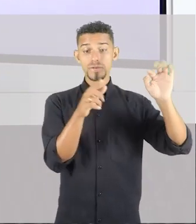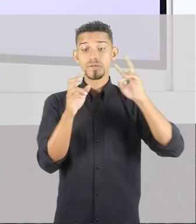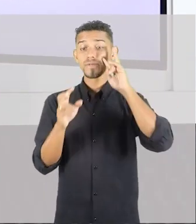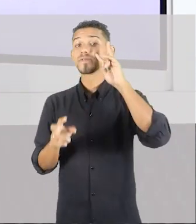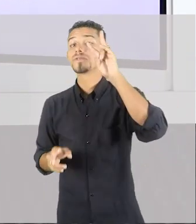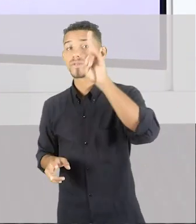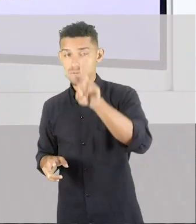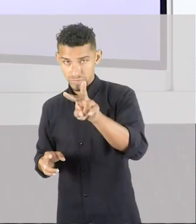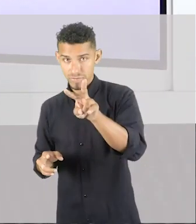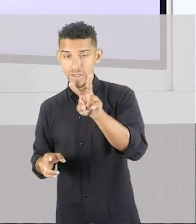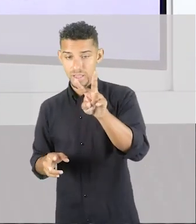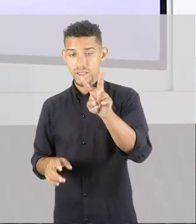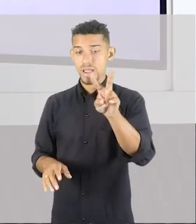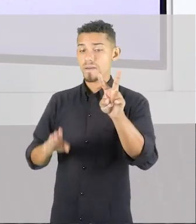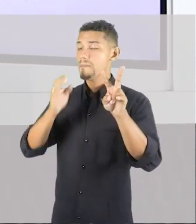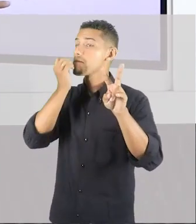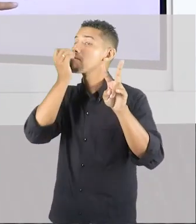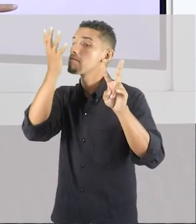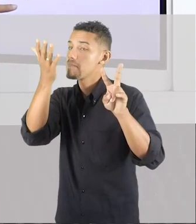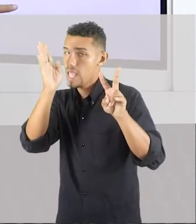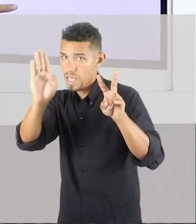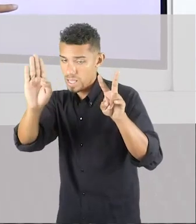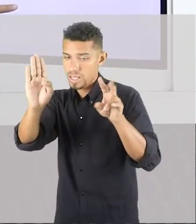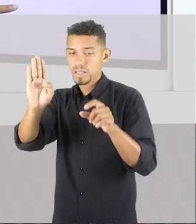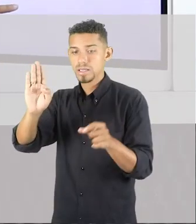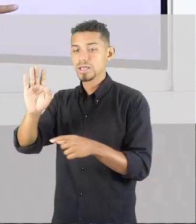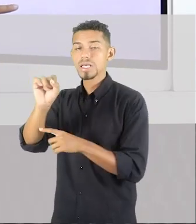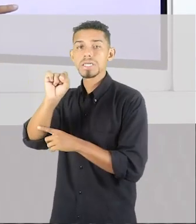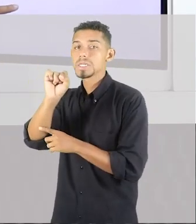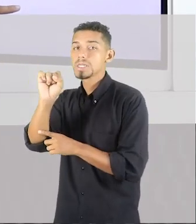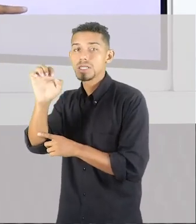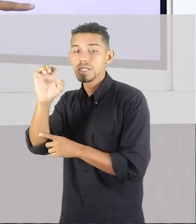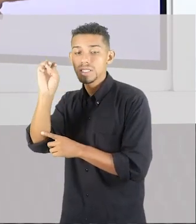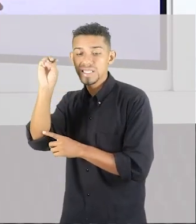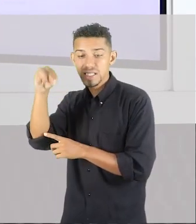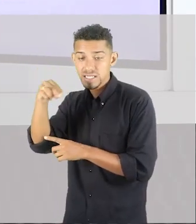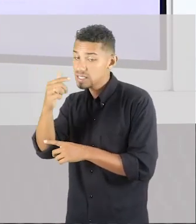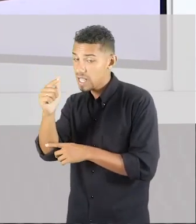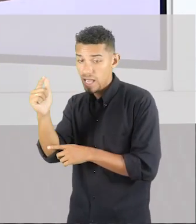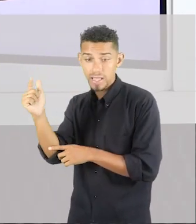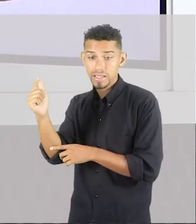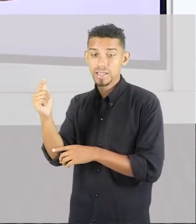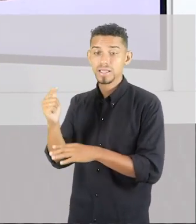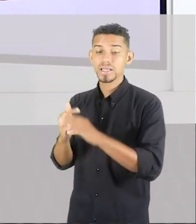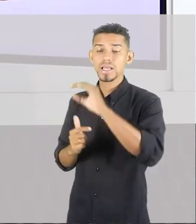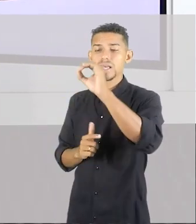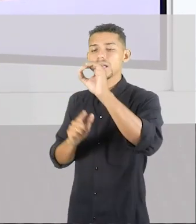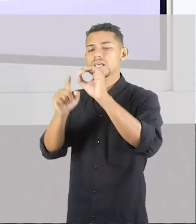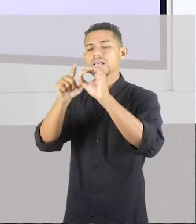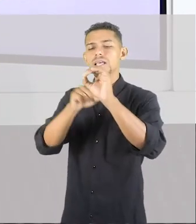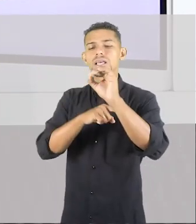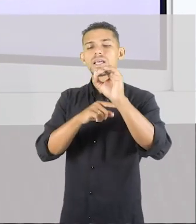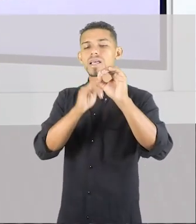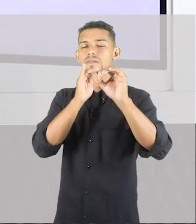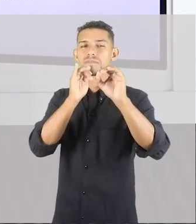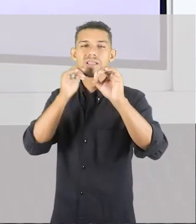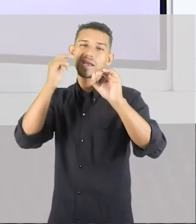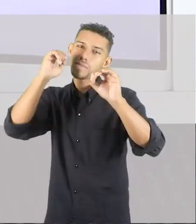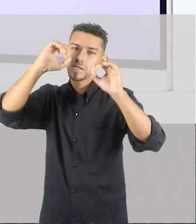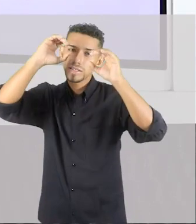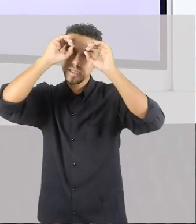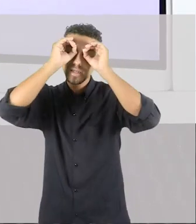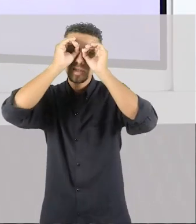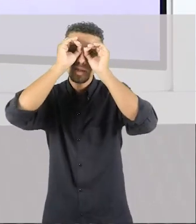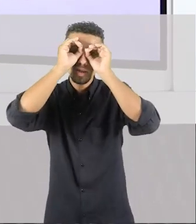ver bem sem... Aí eu vou ter que apelar um pouquinho. Esse θ aqui, vamos imaginar que é a lente de um